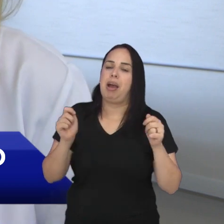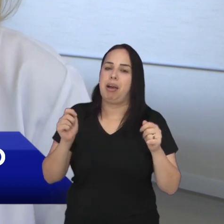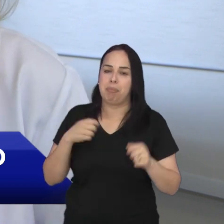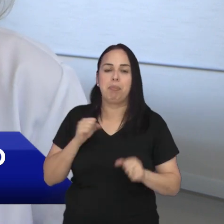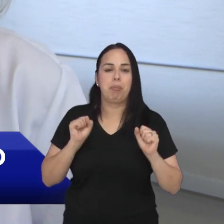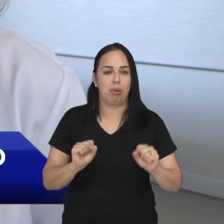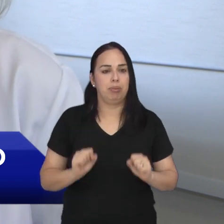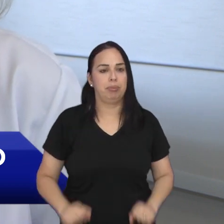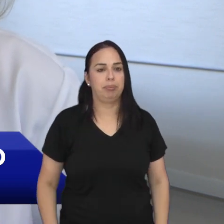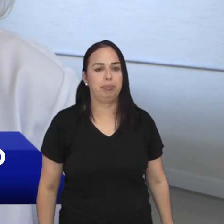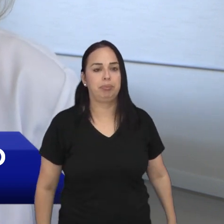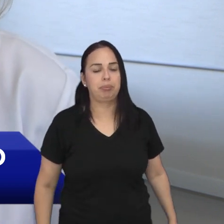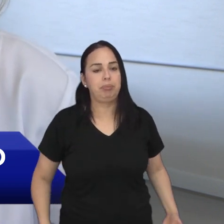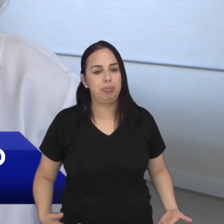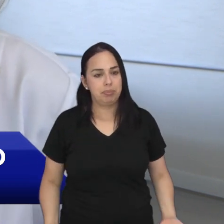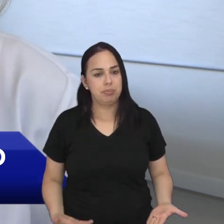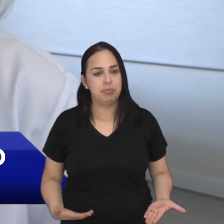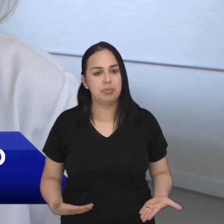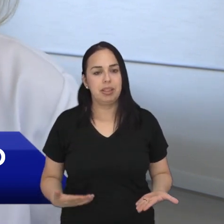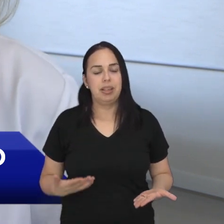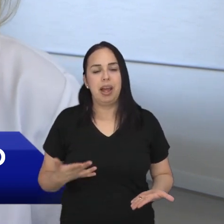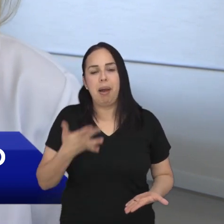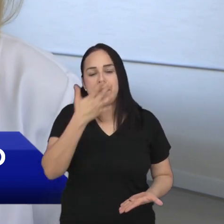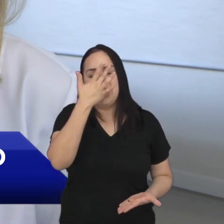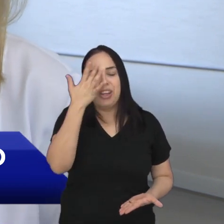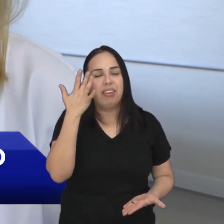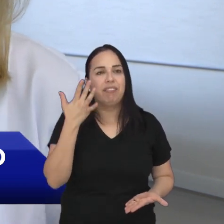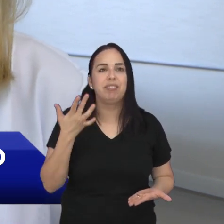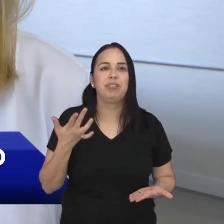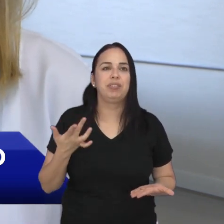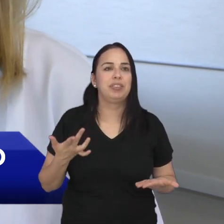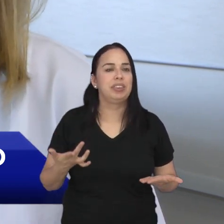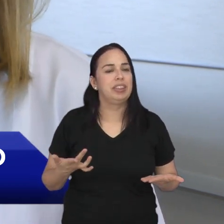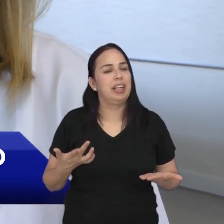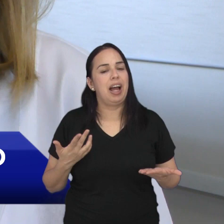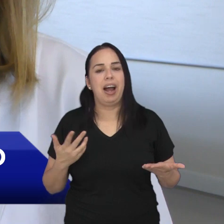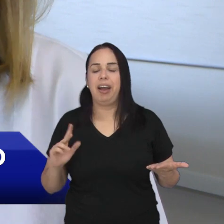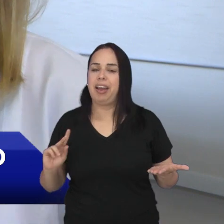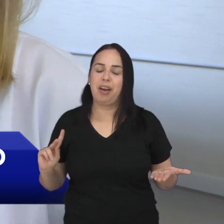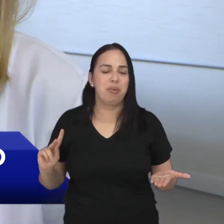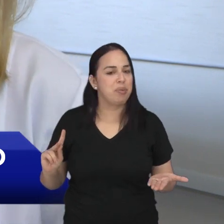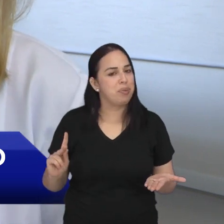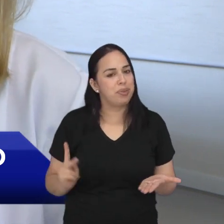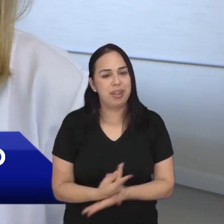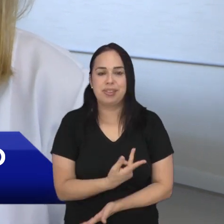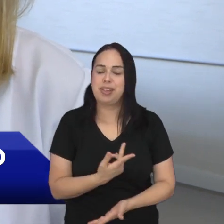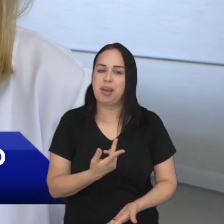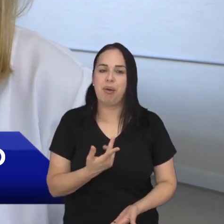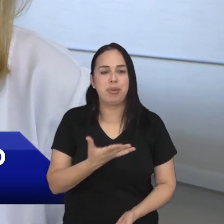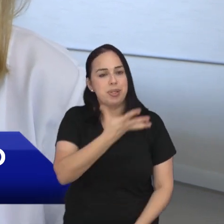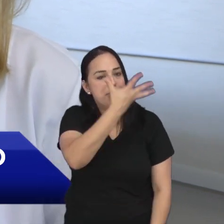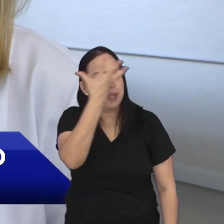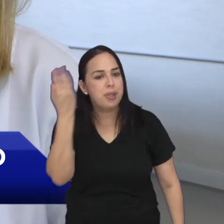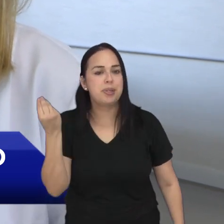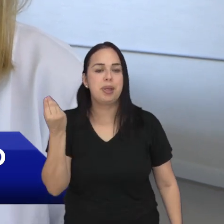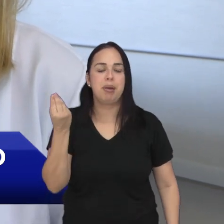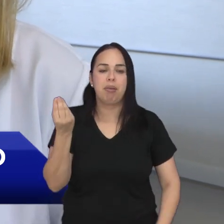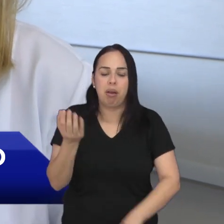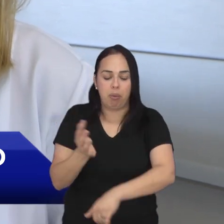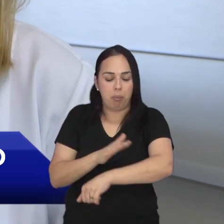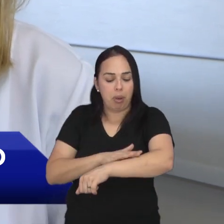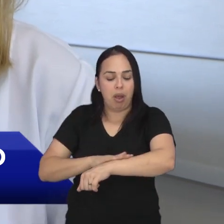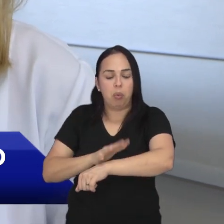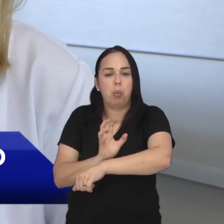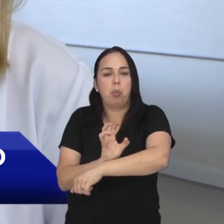solar, a pessoa vai conseguir se bronzear. Para a gente encerrar aí, se aquela pessoa que de repente deu um deslize ali